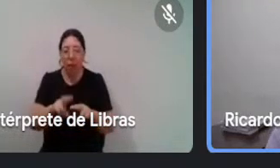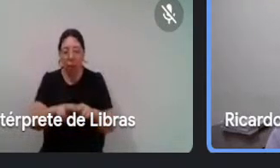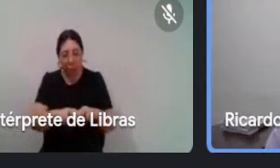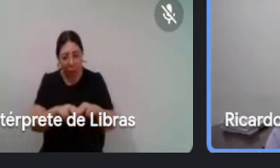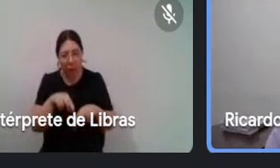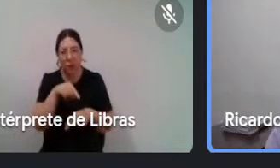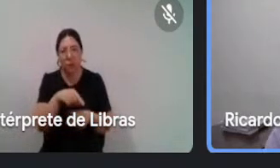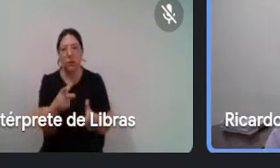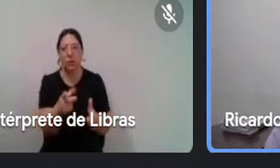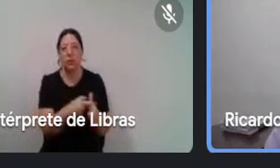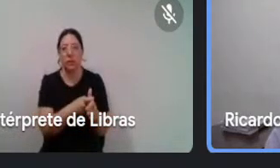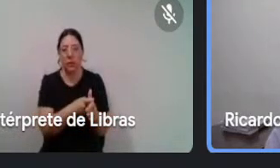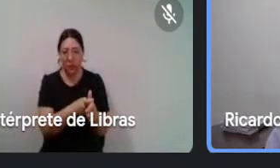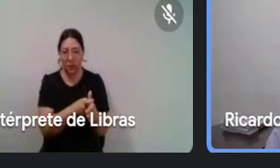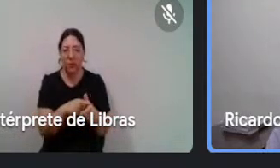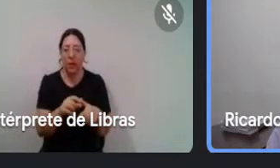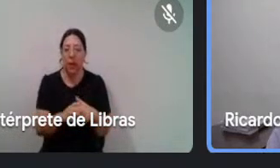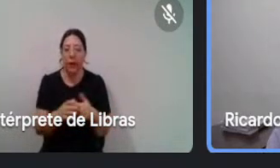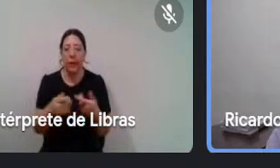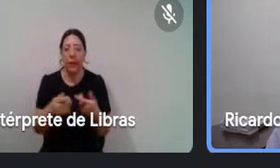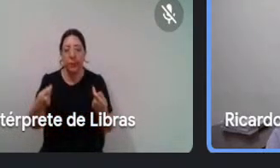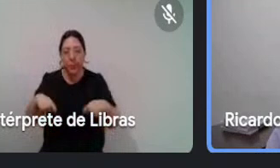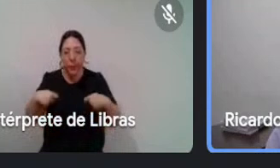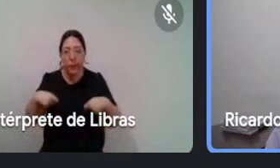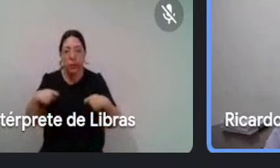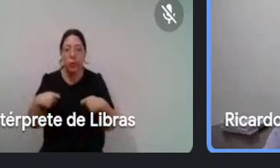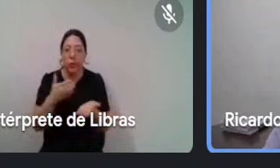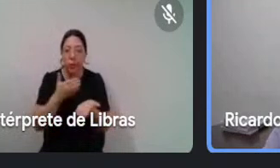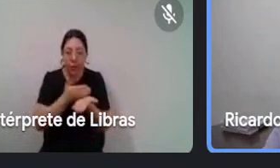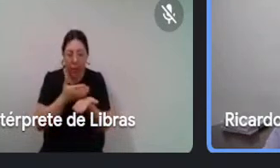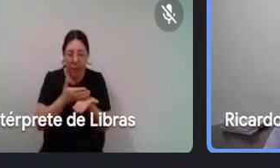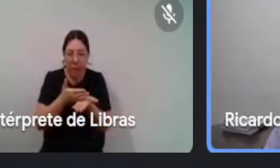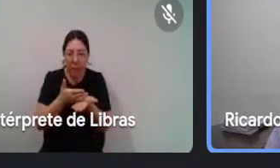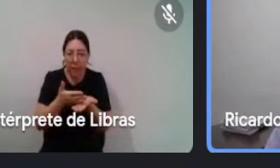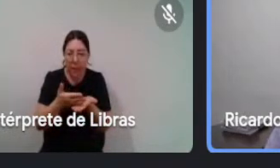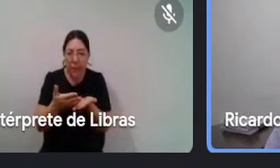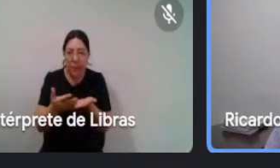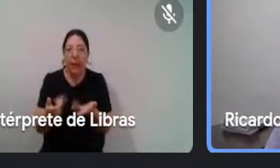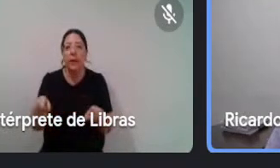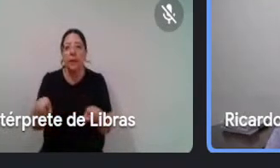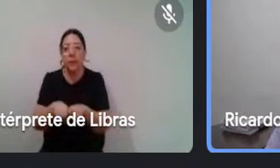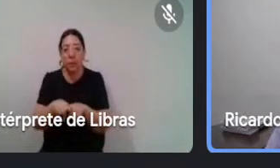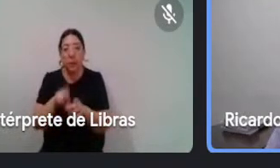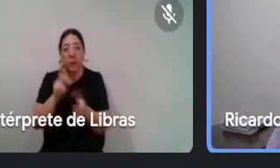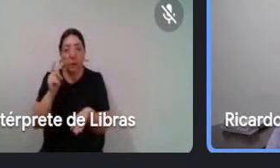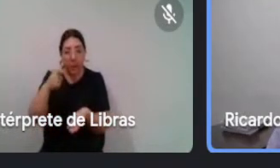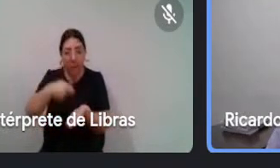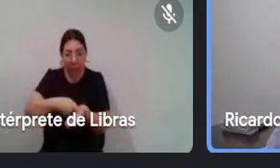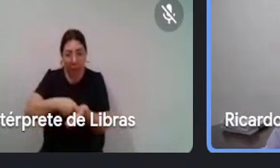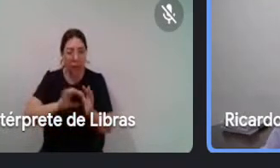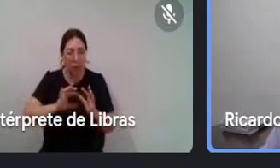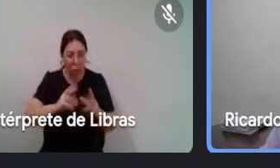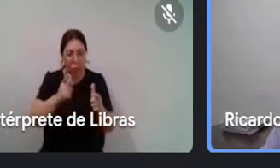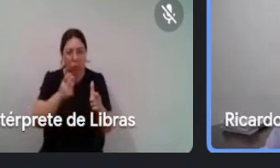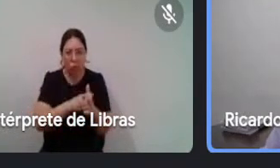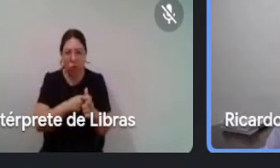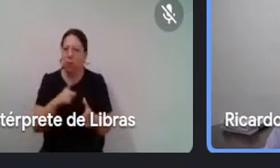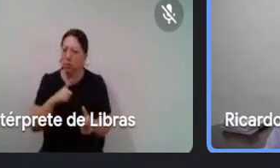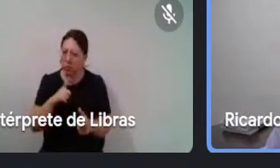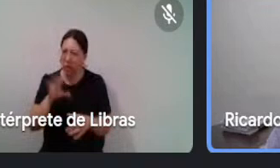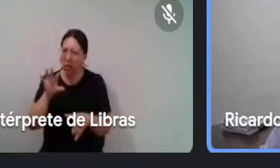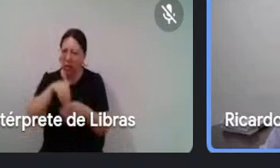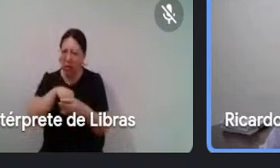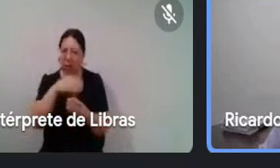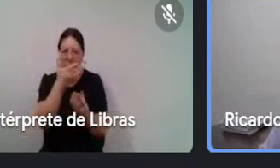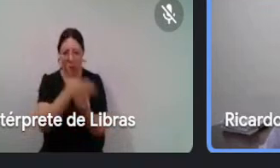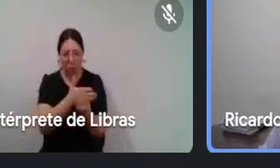Receita, se obrigou a efetuar esse parcelamento e pagar os débitos. Isso está tudo comprovado no processo. Então, nesse